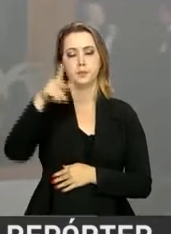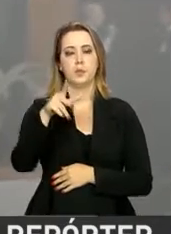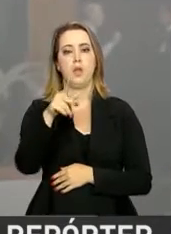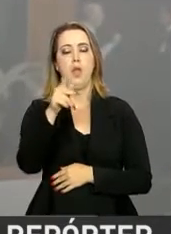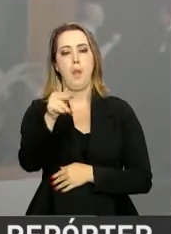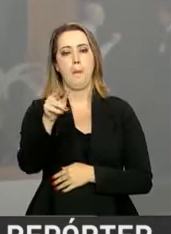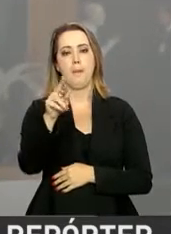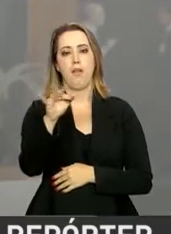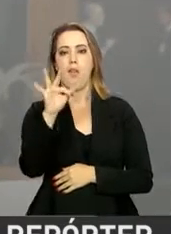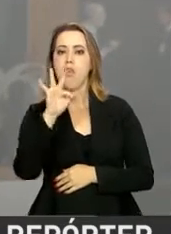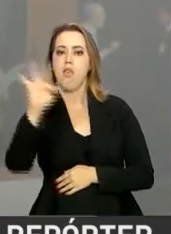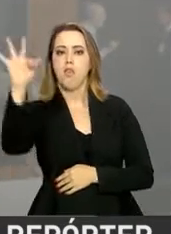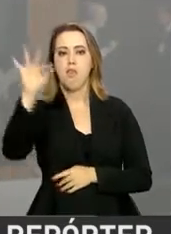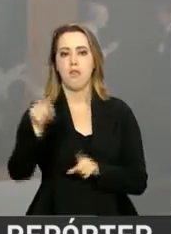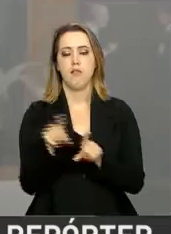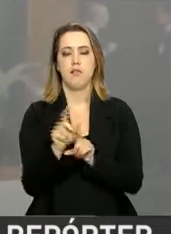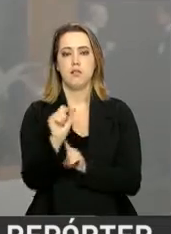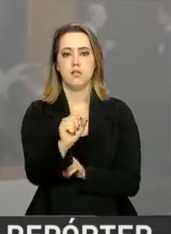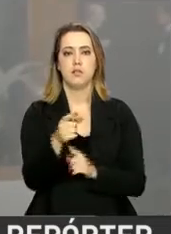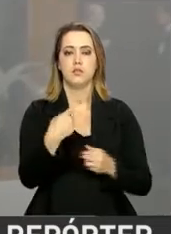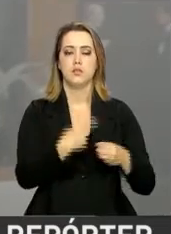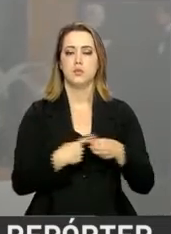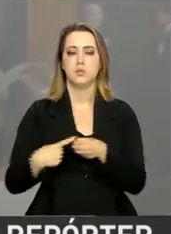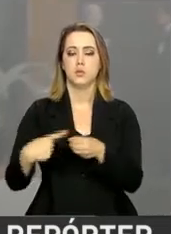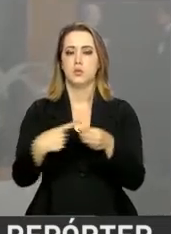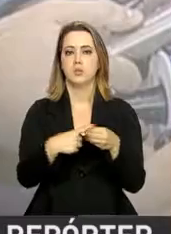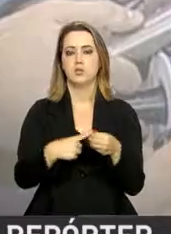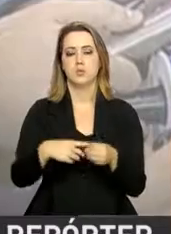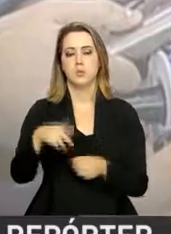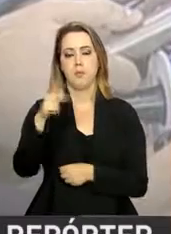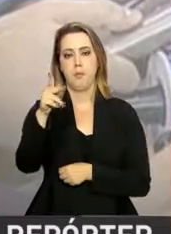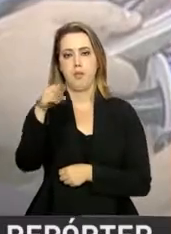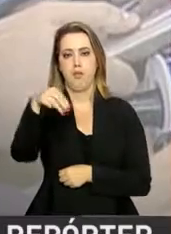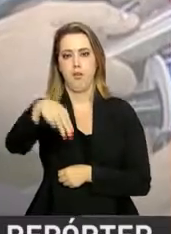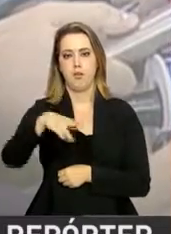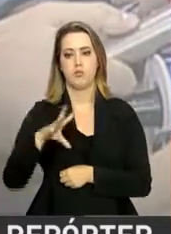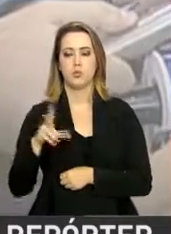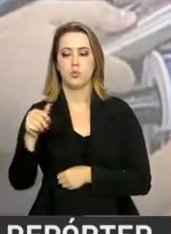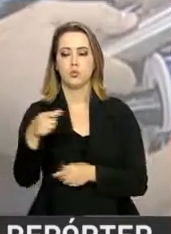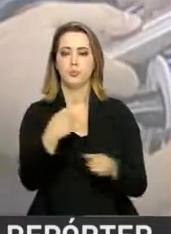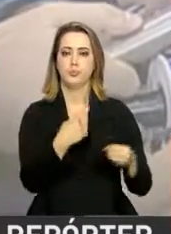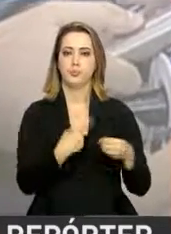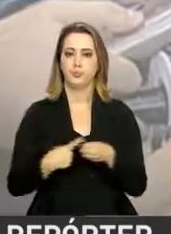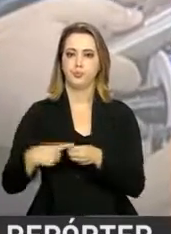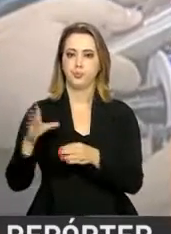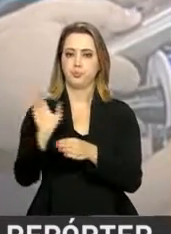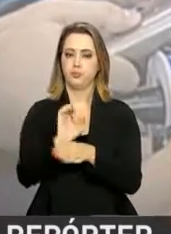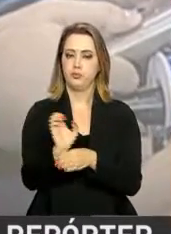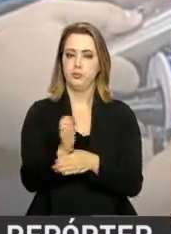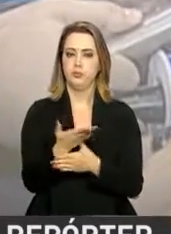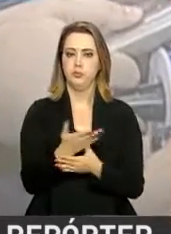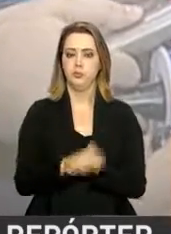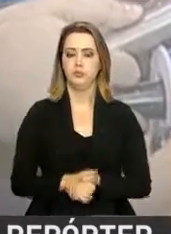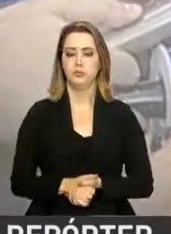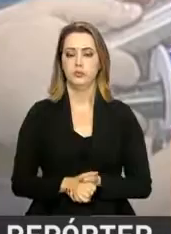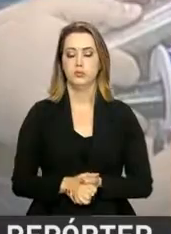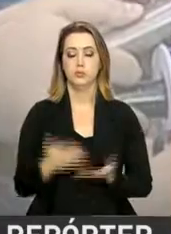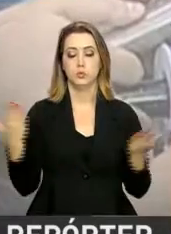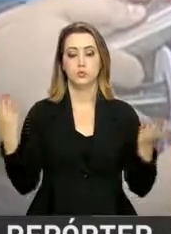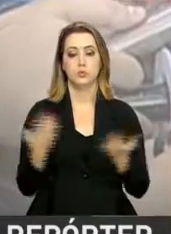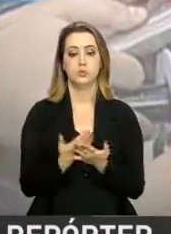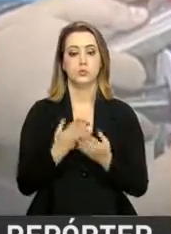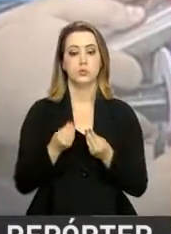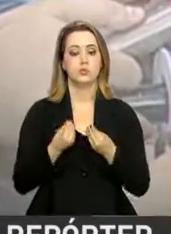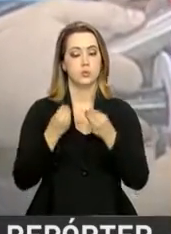federal e das polícias militares dos estados a missão do ministério da educação hoje é transmitir